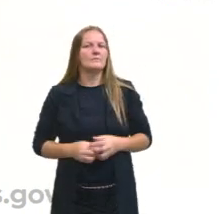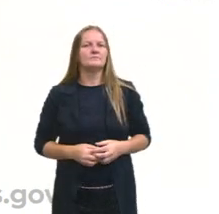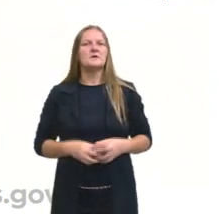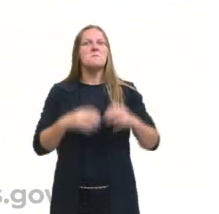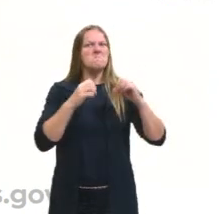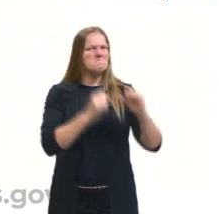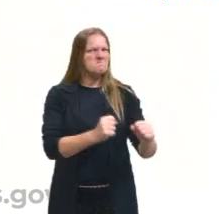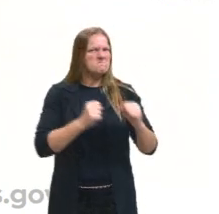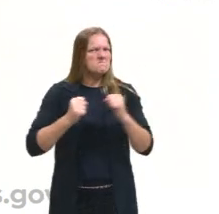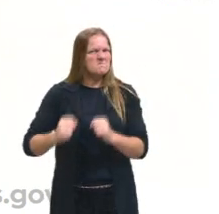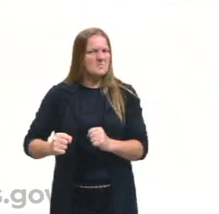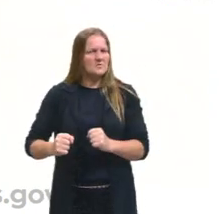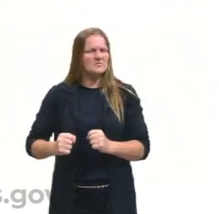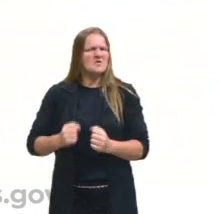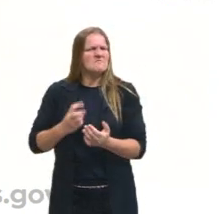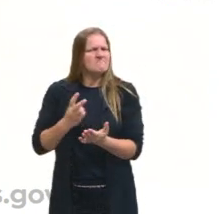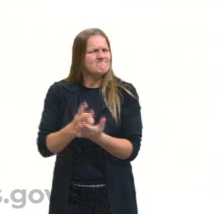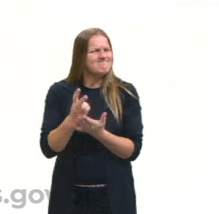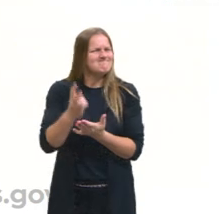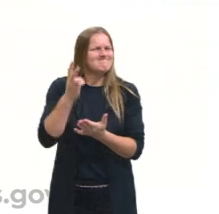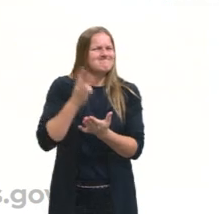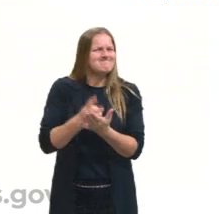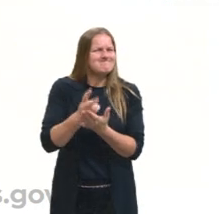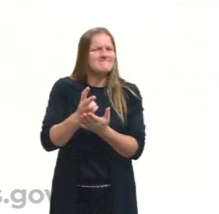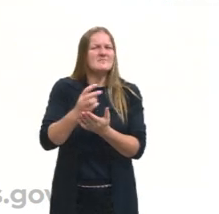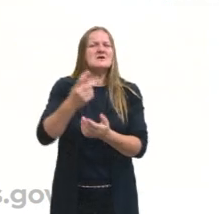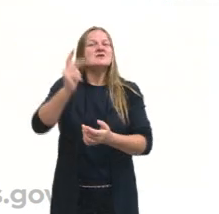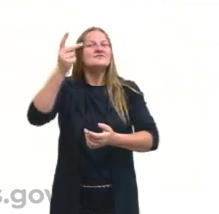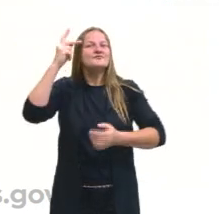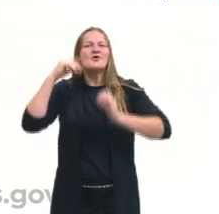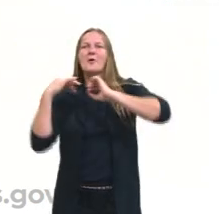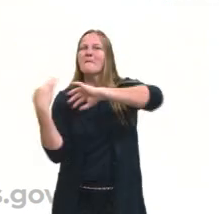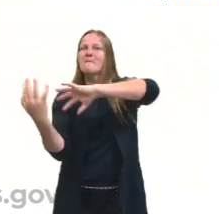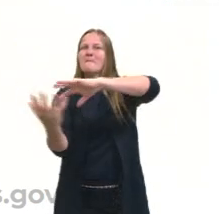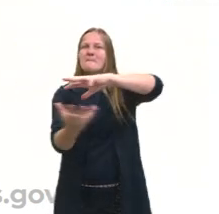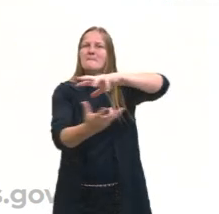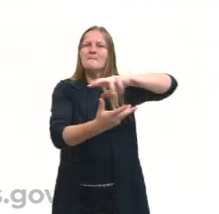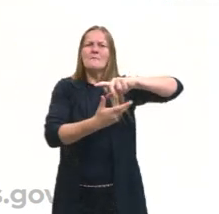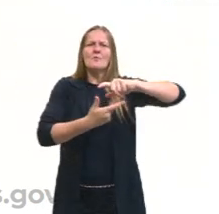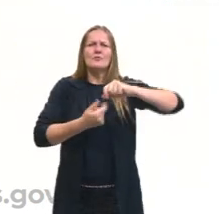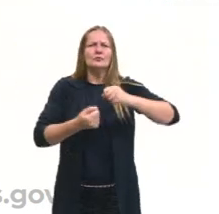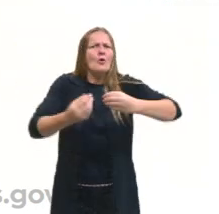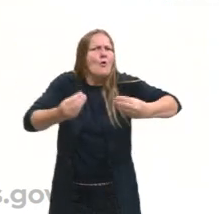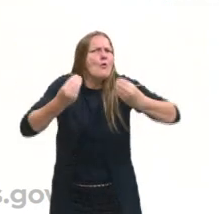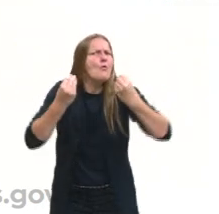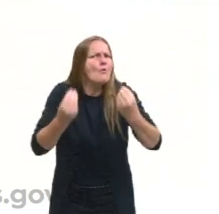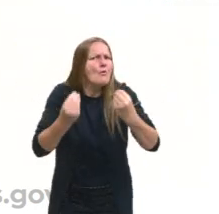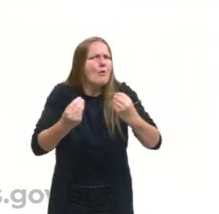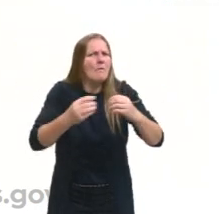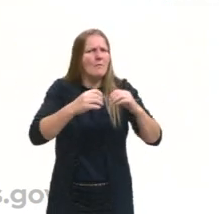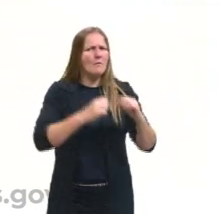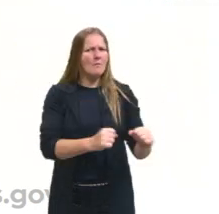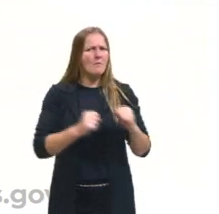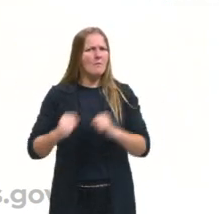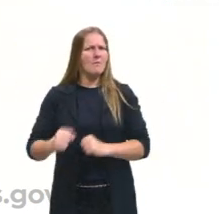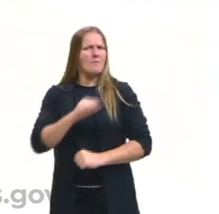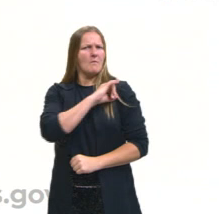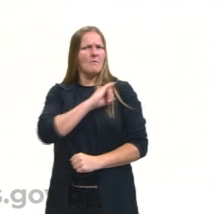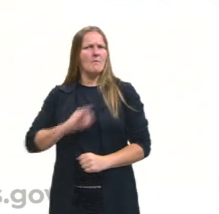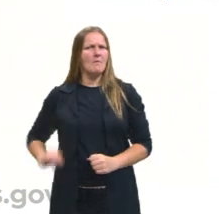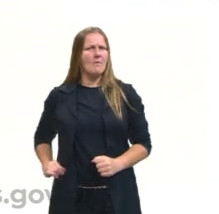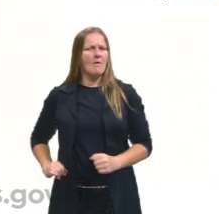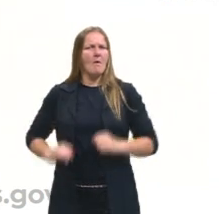poderosos e mais duradouros da história do mundo como é que o império tão poderoso acabou se desintegrando